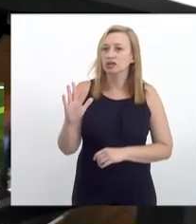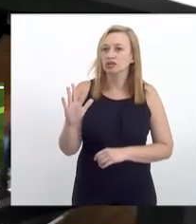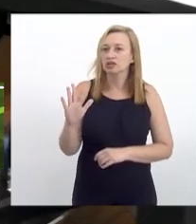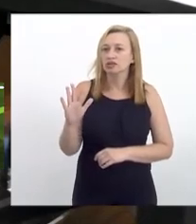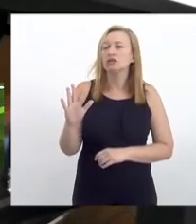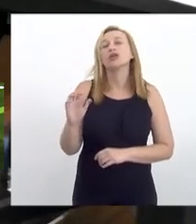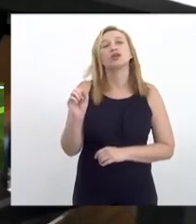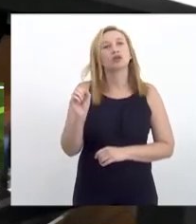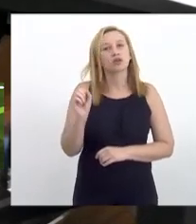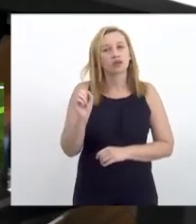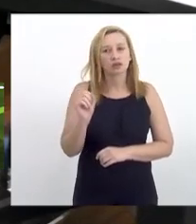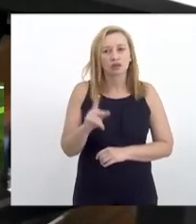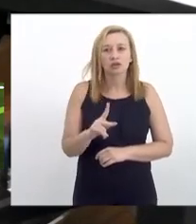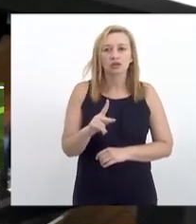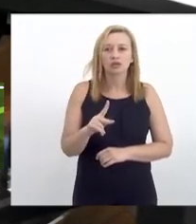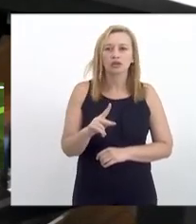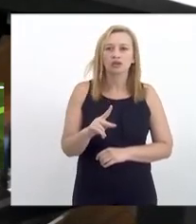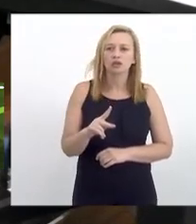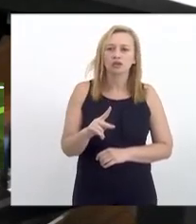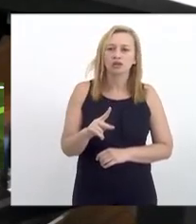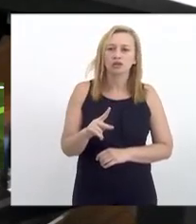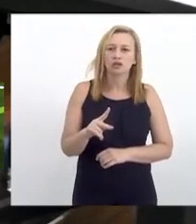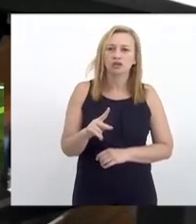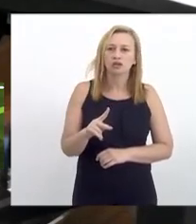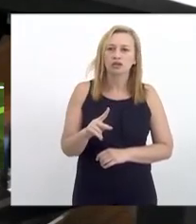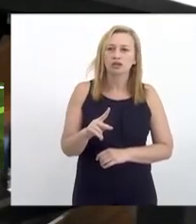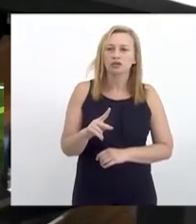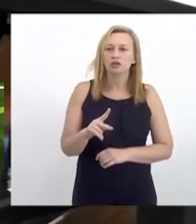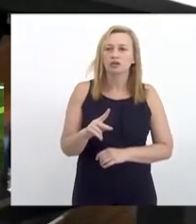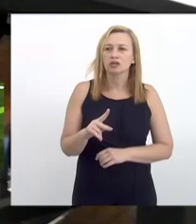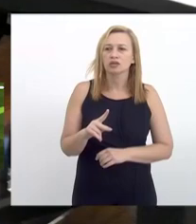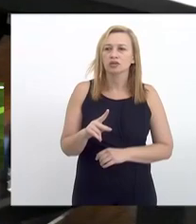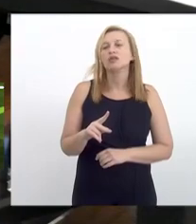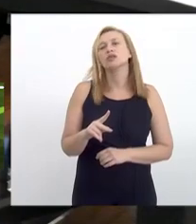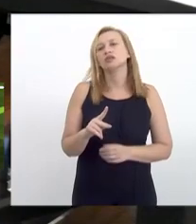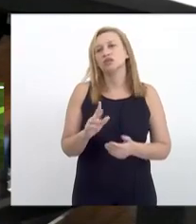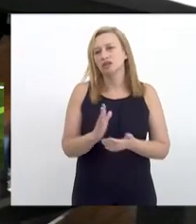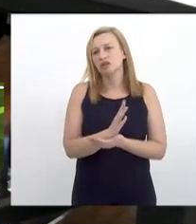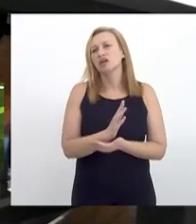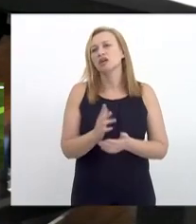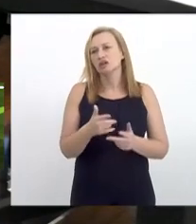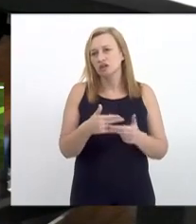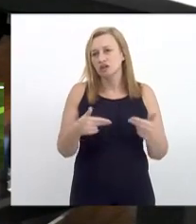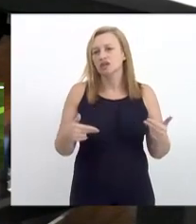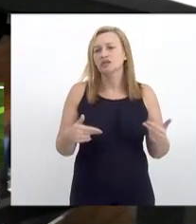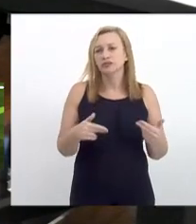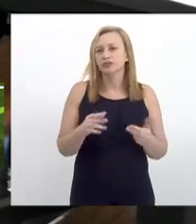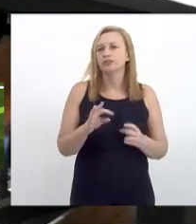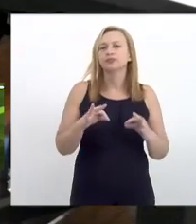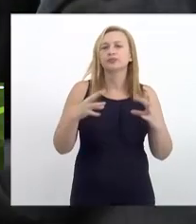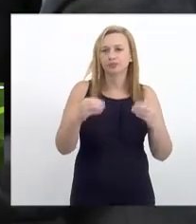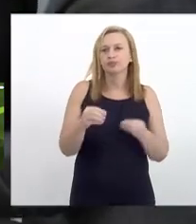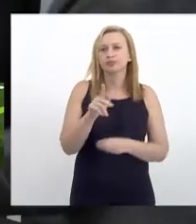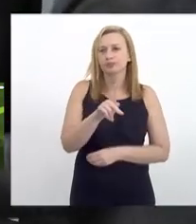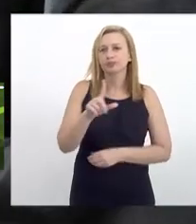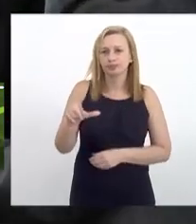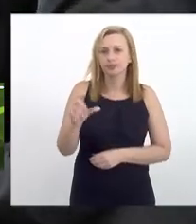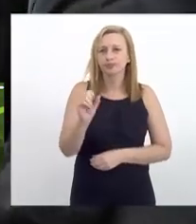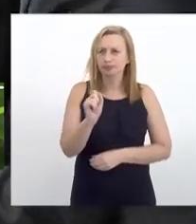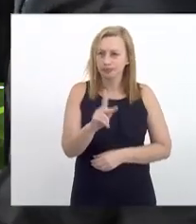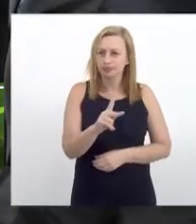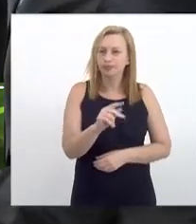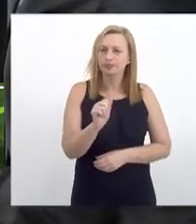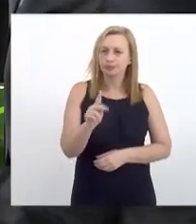Como diz o outro Que a bunda não prejudica Vamos escrever isso muitas vezes Todos esses pés Ok?